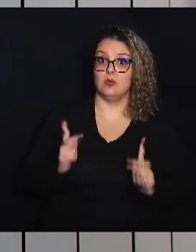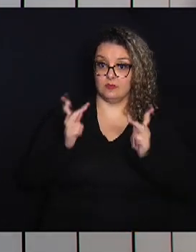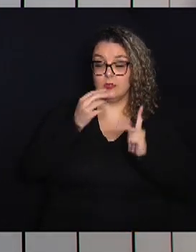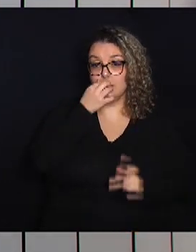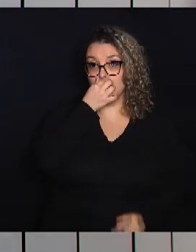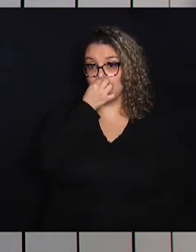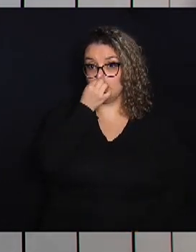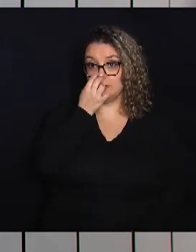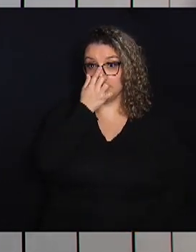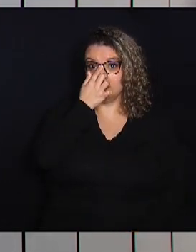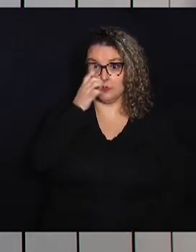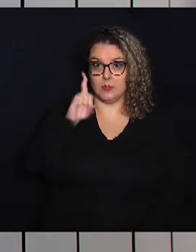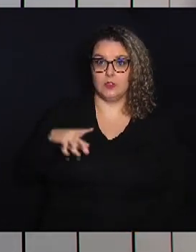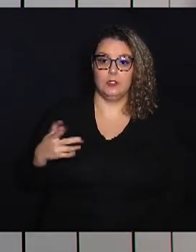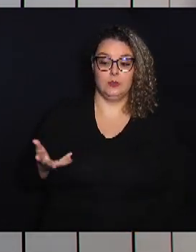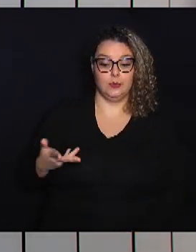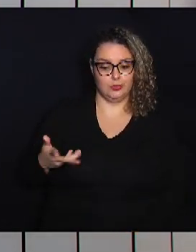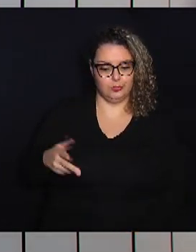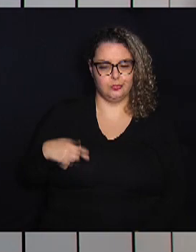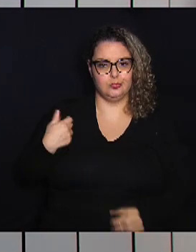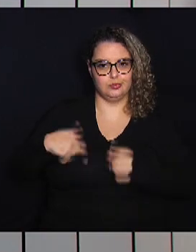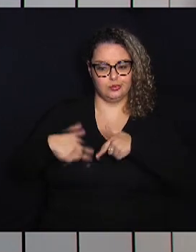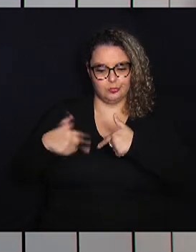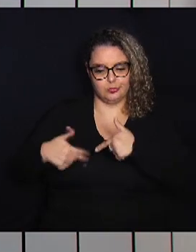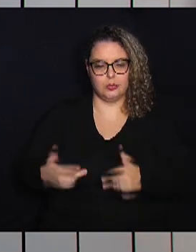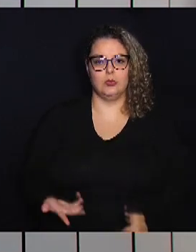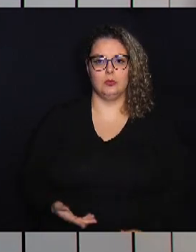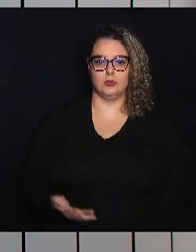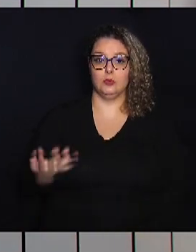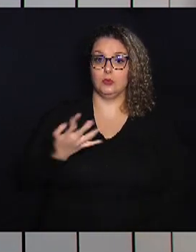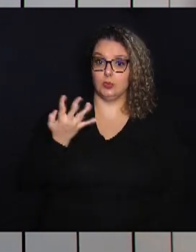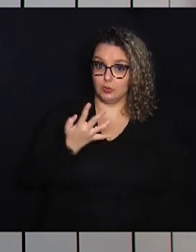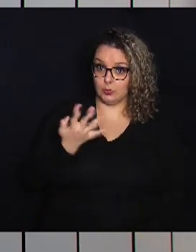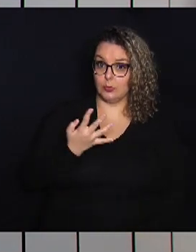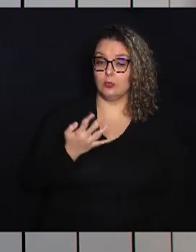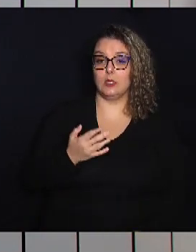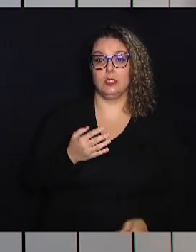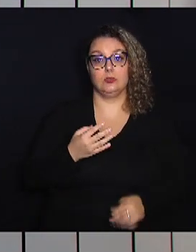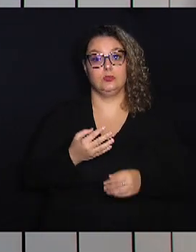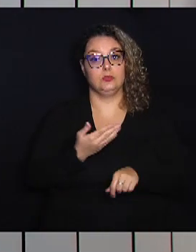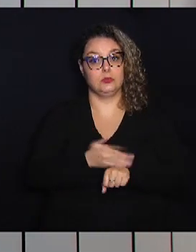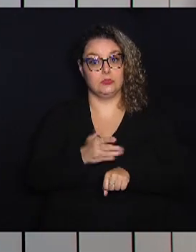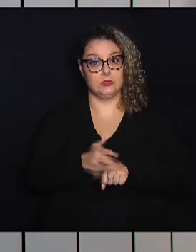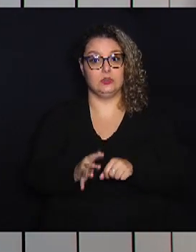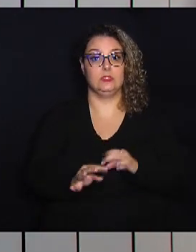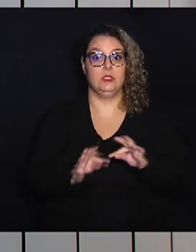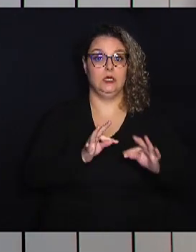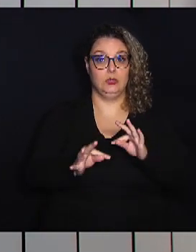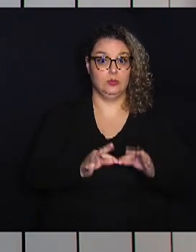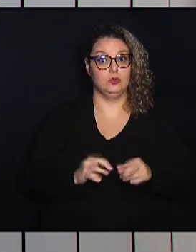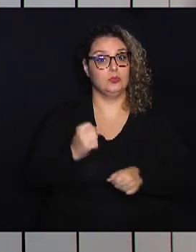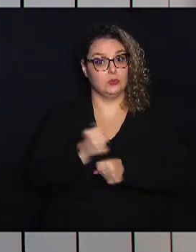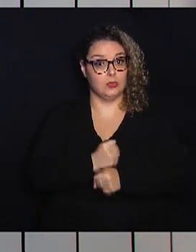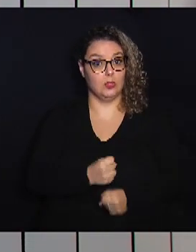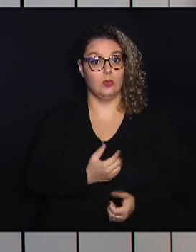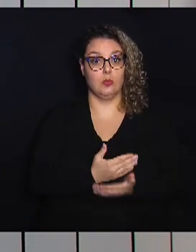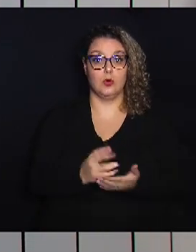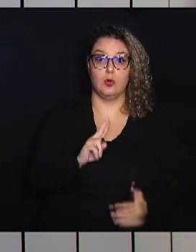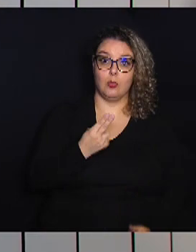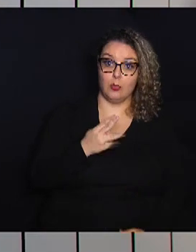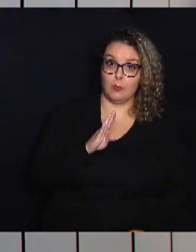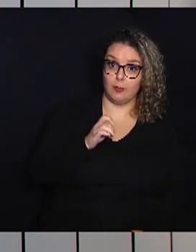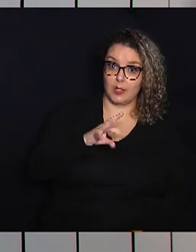A diretoria agora corre atrás do 4º treinador no ano para assumir a equipe. Começou com Humberto Louser, passou